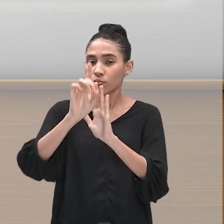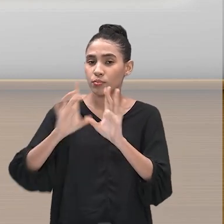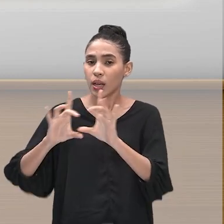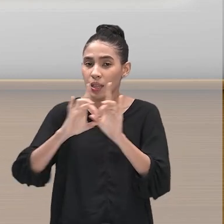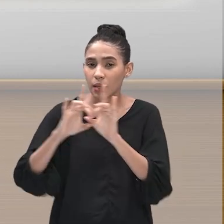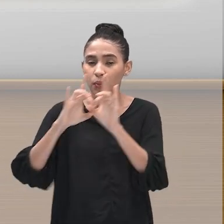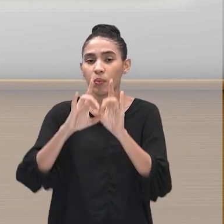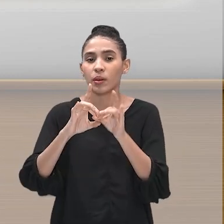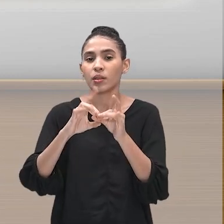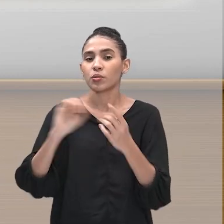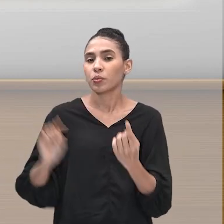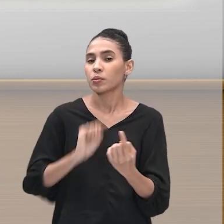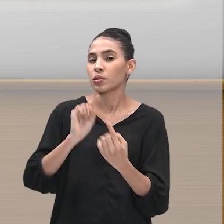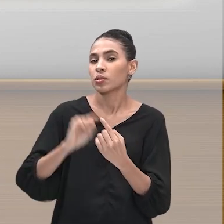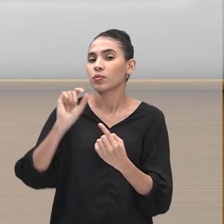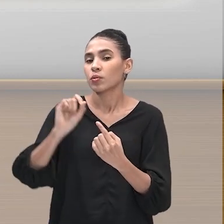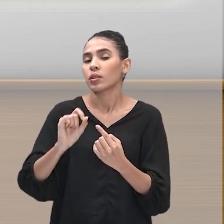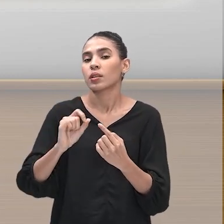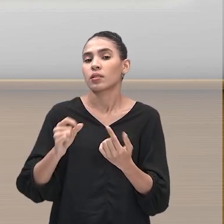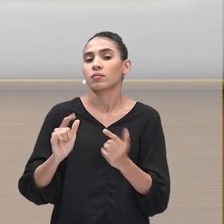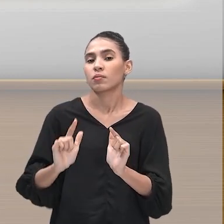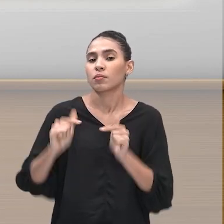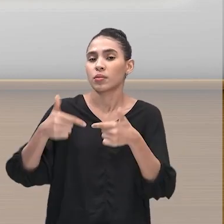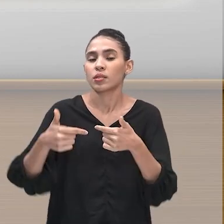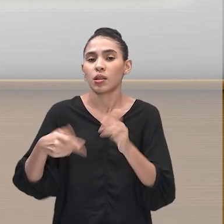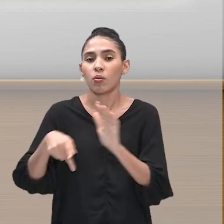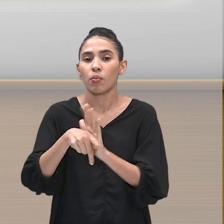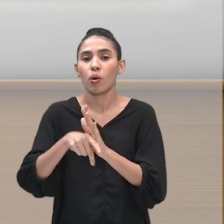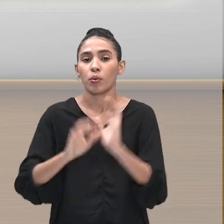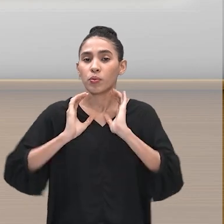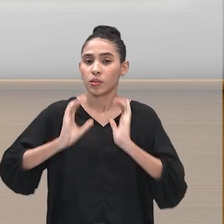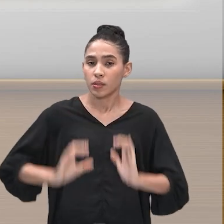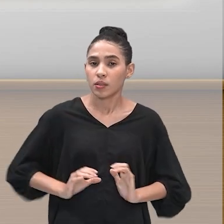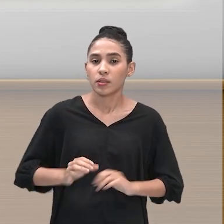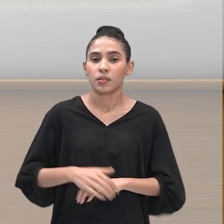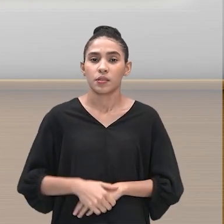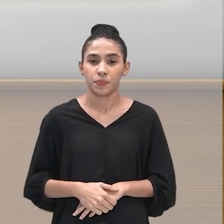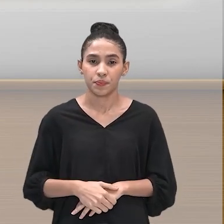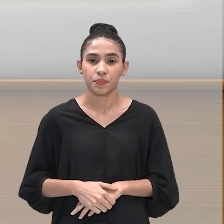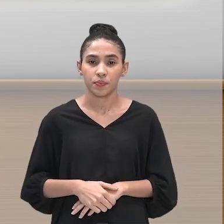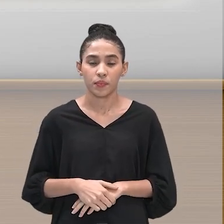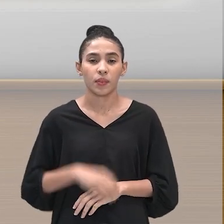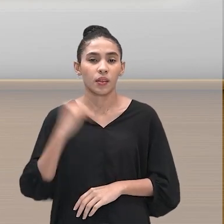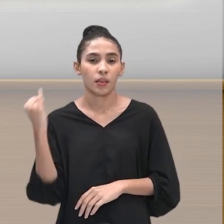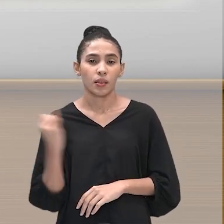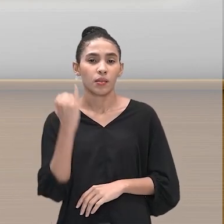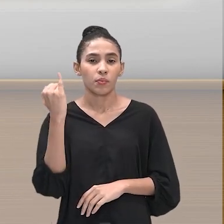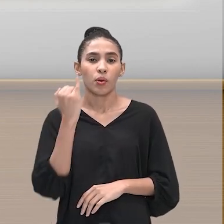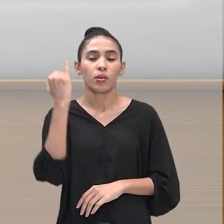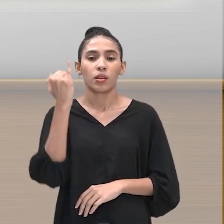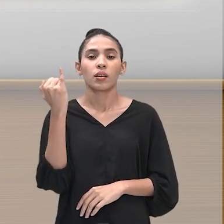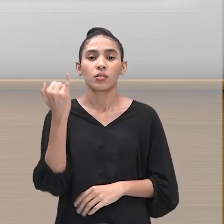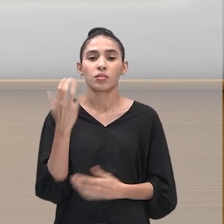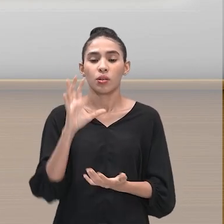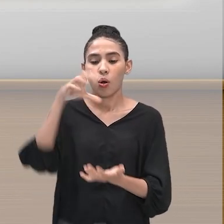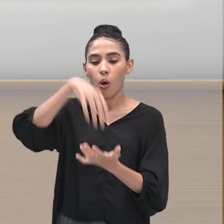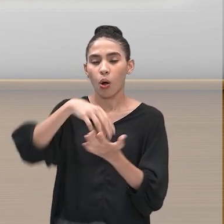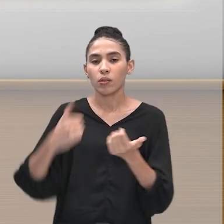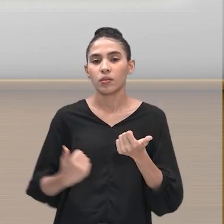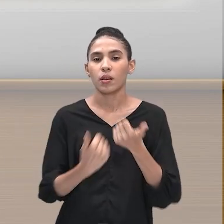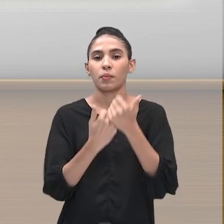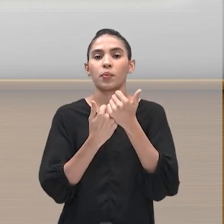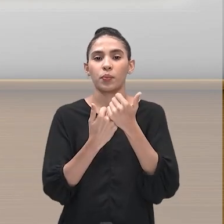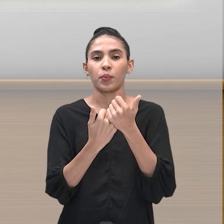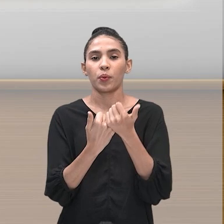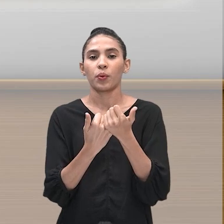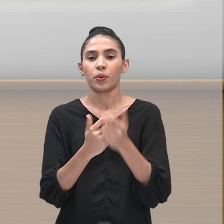que visem ao exercício da cidadania, constituindo-se como um importante órgão de apoio